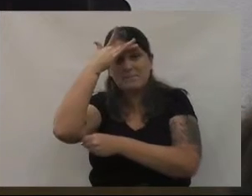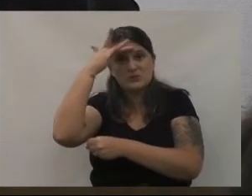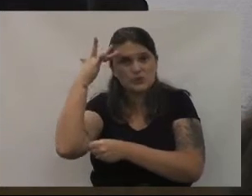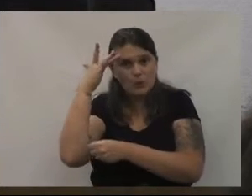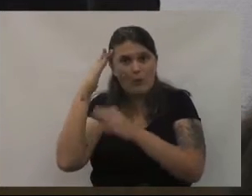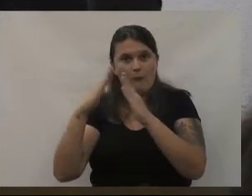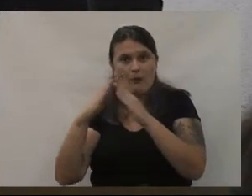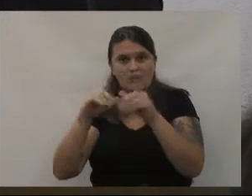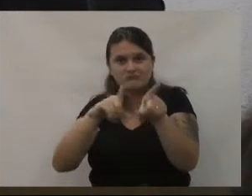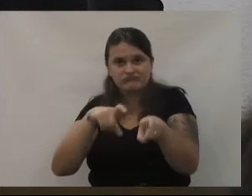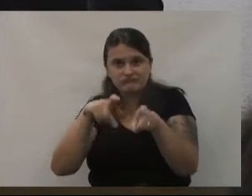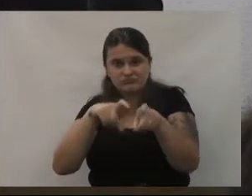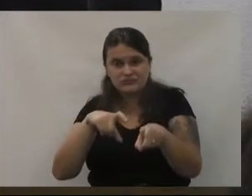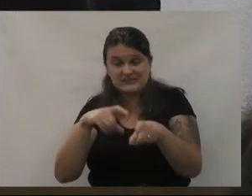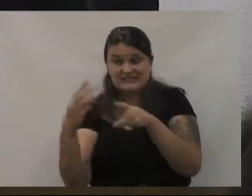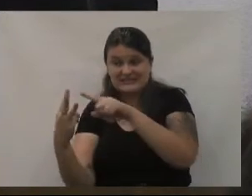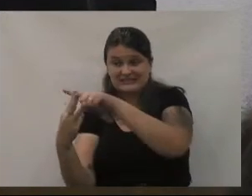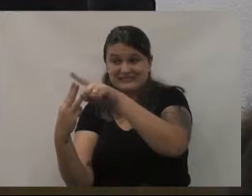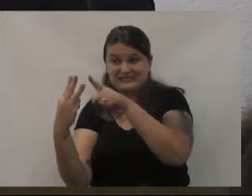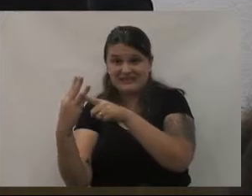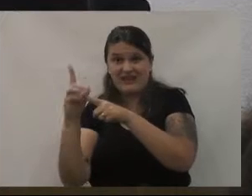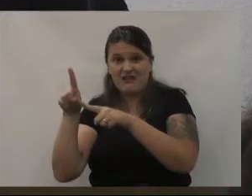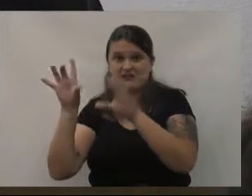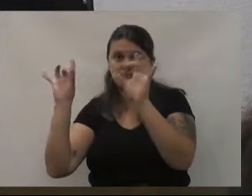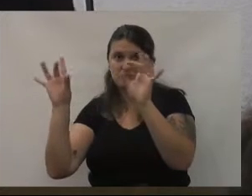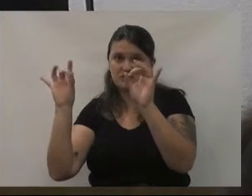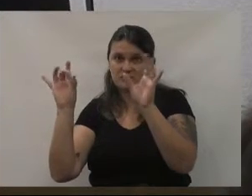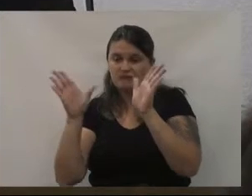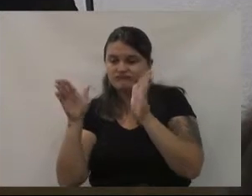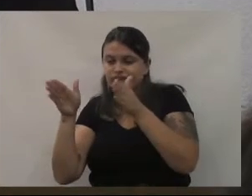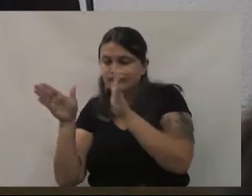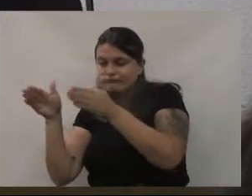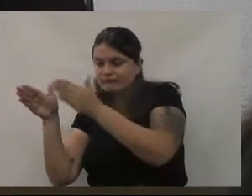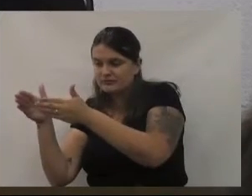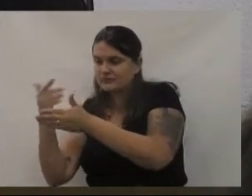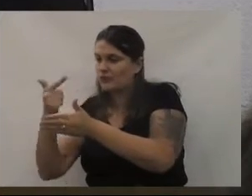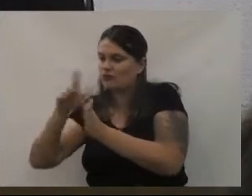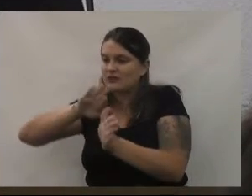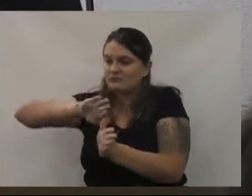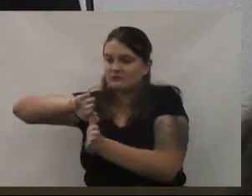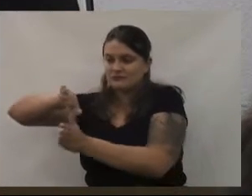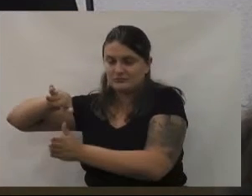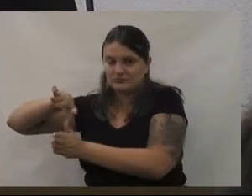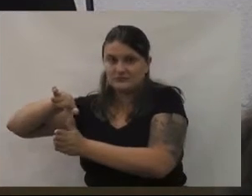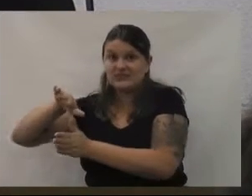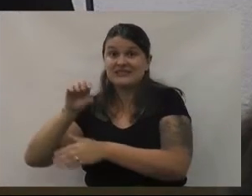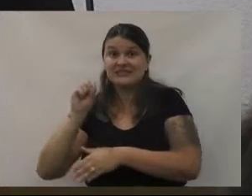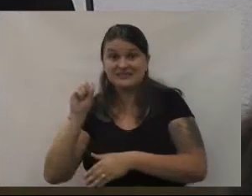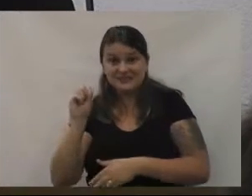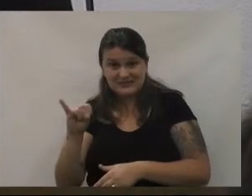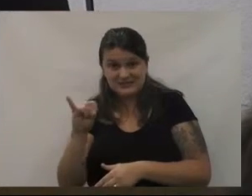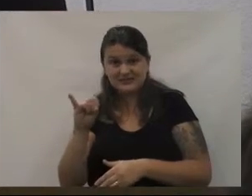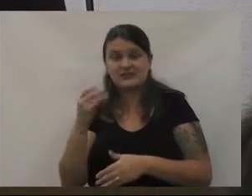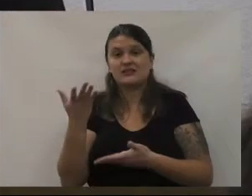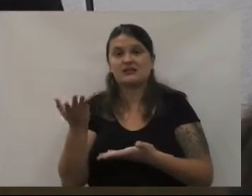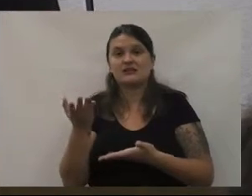que são casos especiais. Então, ele não entraria nesse bolo. E se for